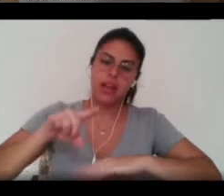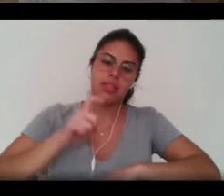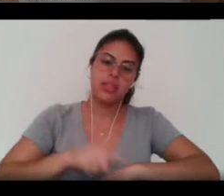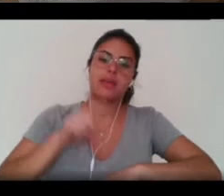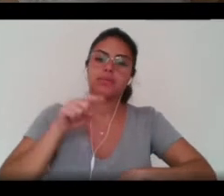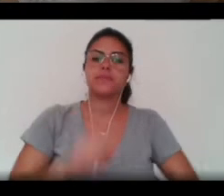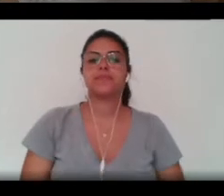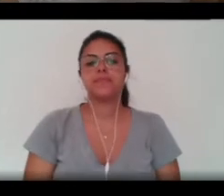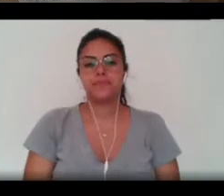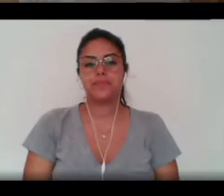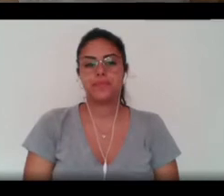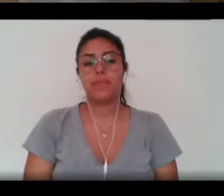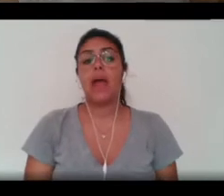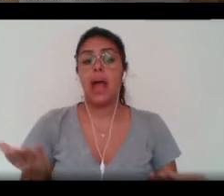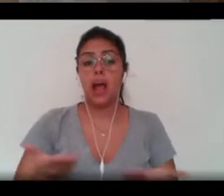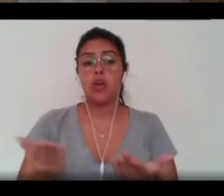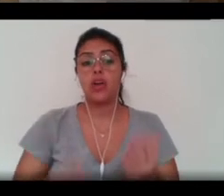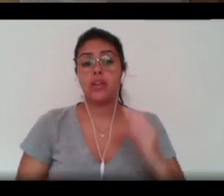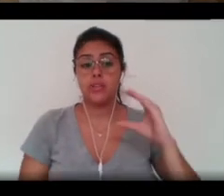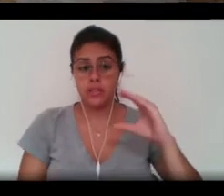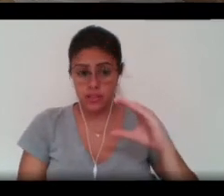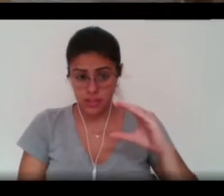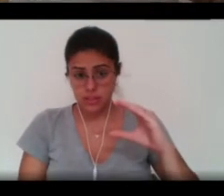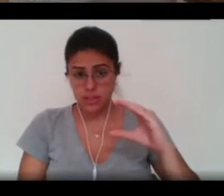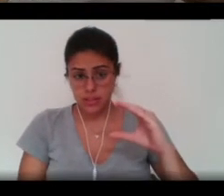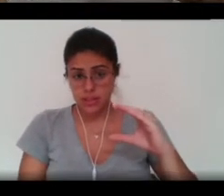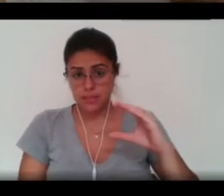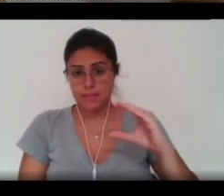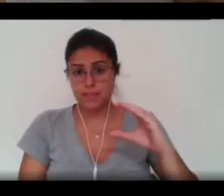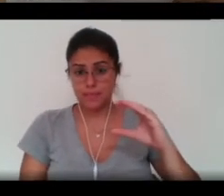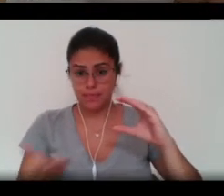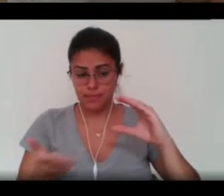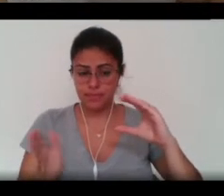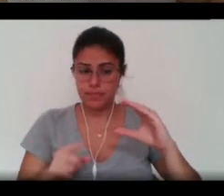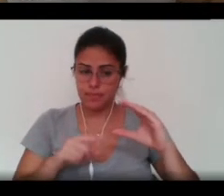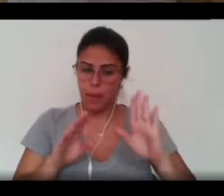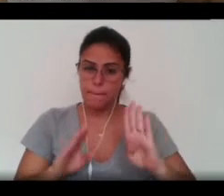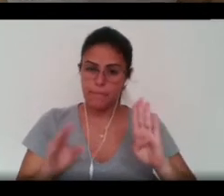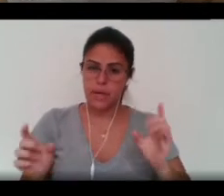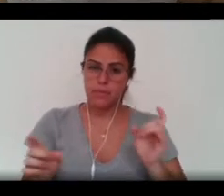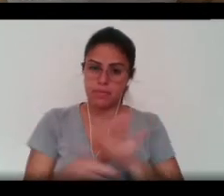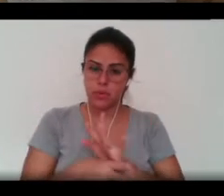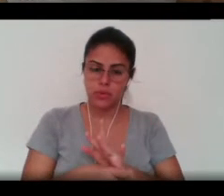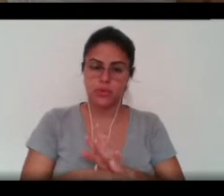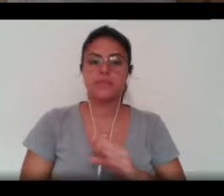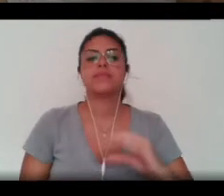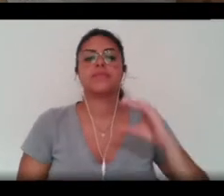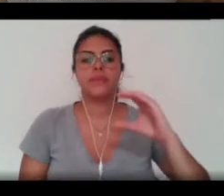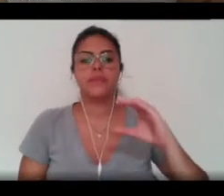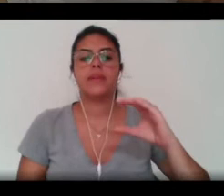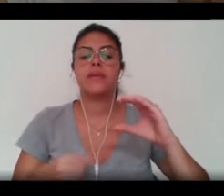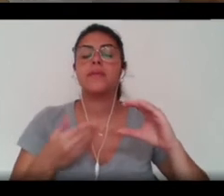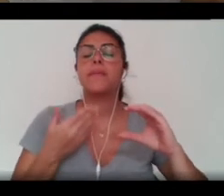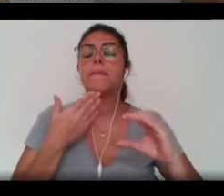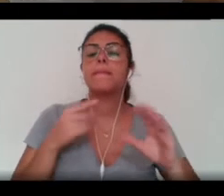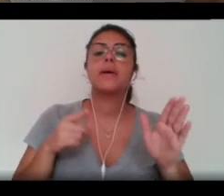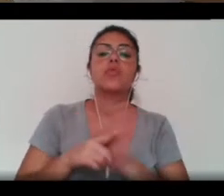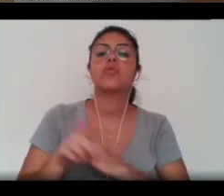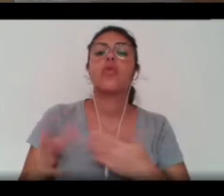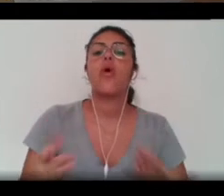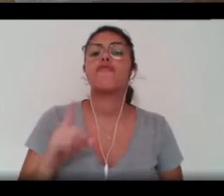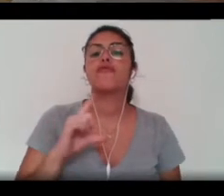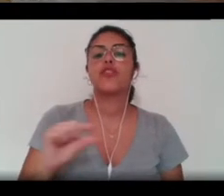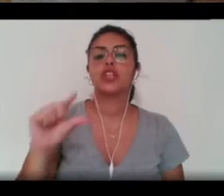Isso é a letra C. Essa é a letra B. Na letra C, ele pede